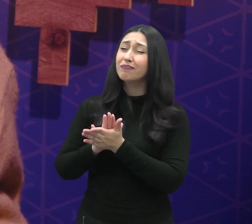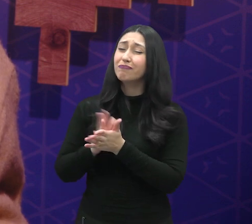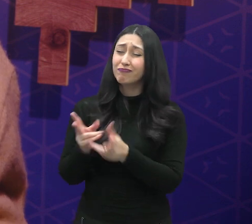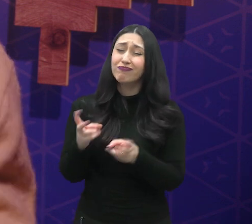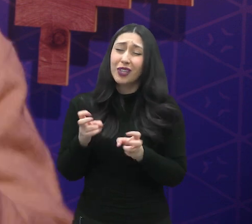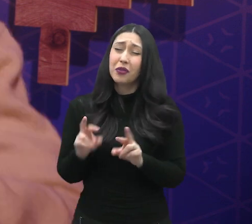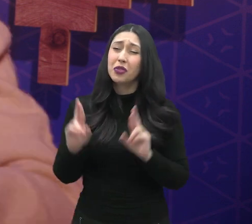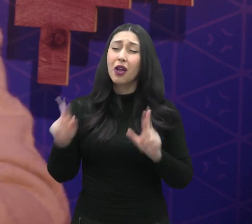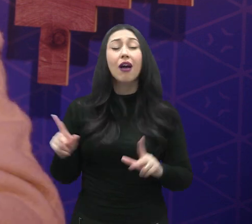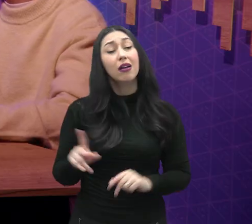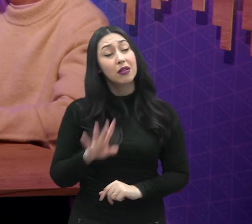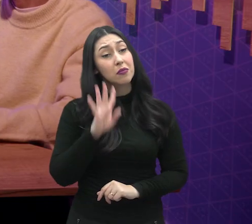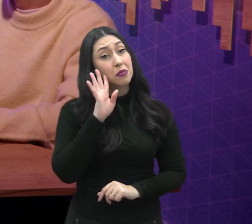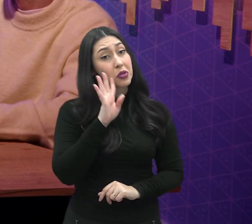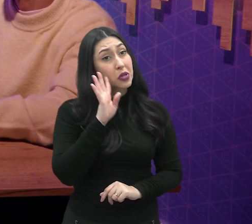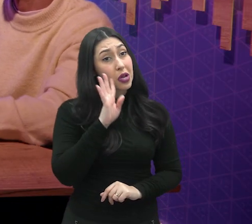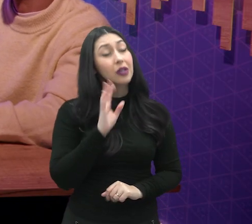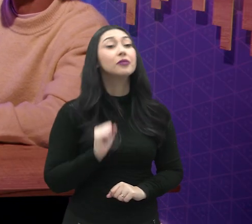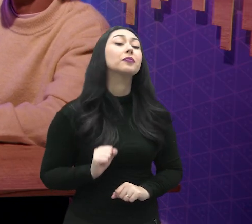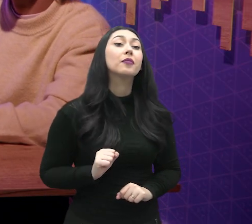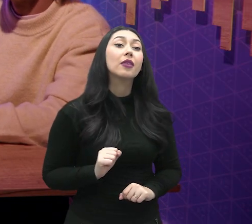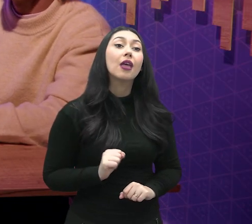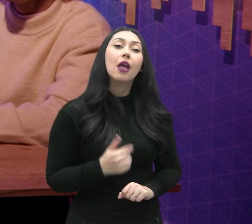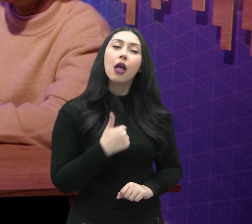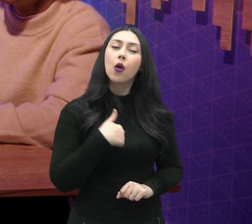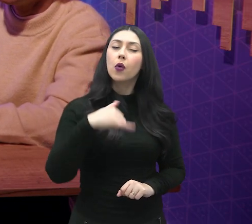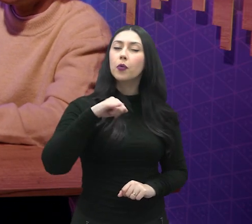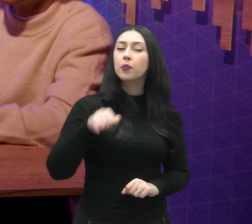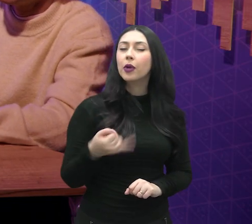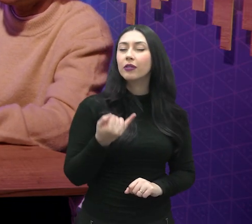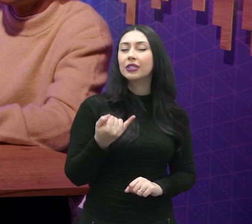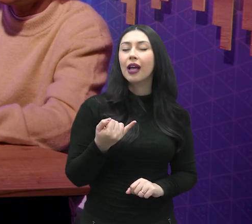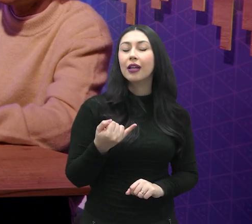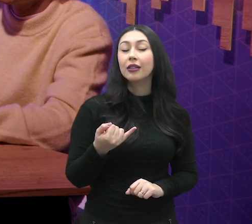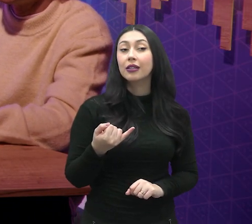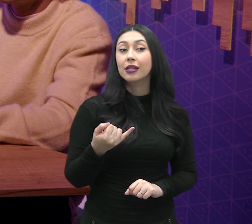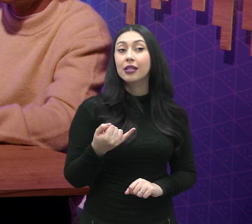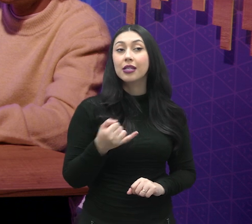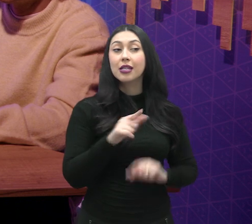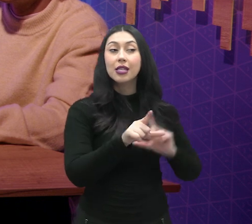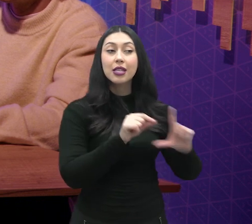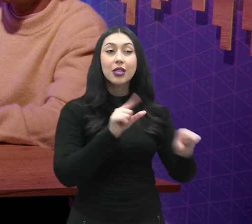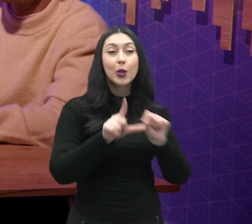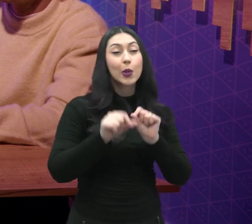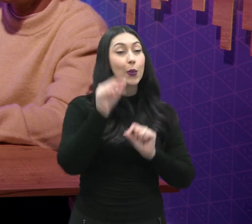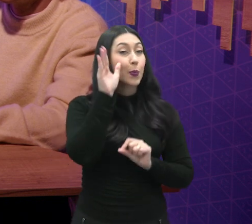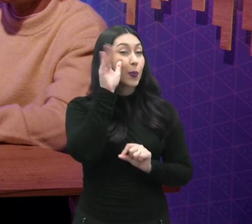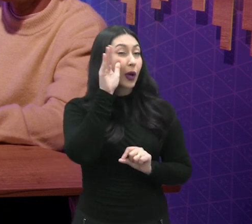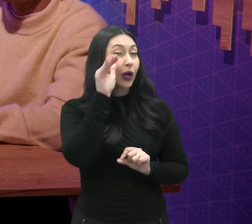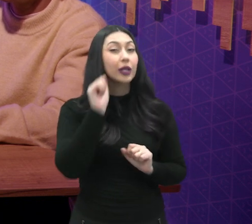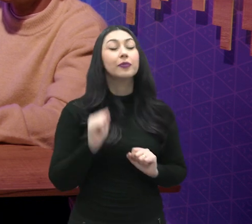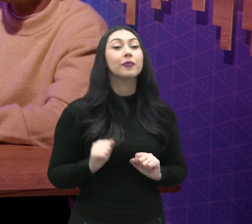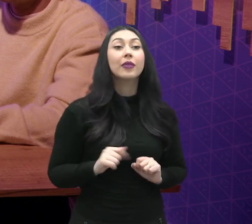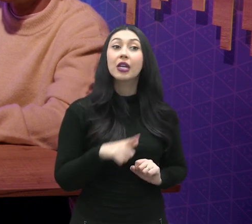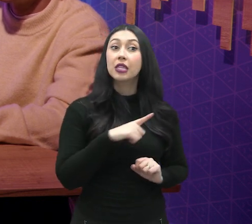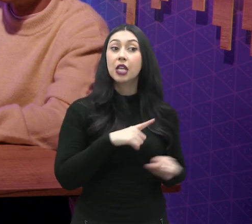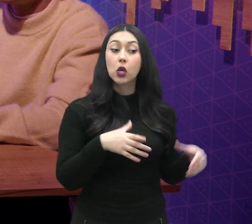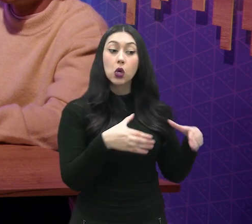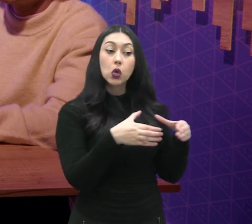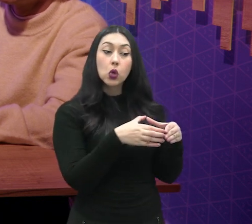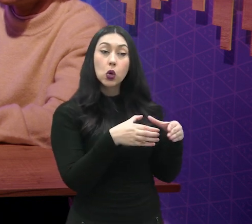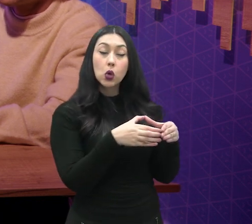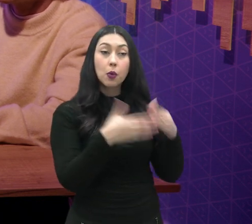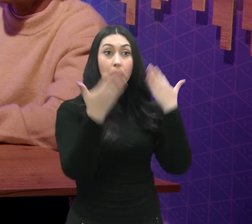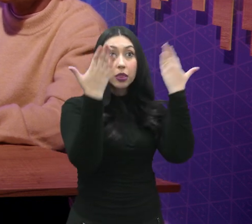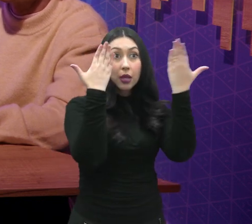academia, eu percebo total a diferença. Olha, isso é muito legal. E daí, Vitor, eu aproveitei e peguei umas curiosidades aqui. Tem uma rede